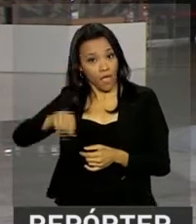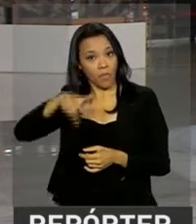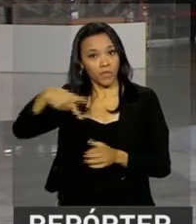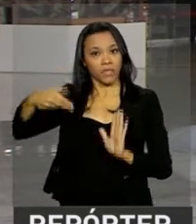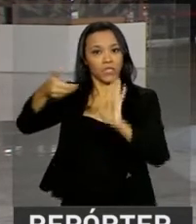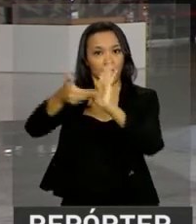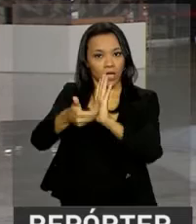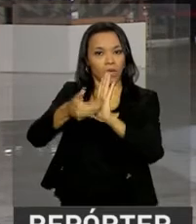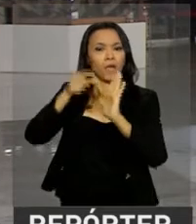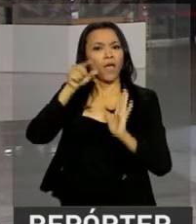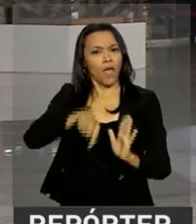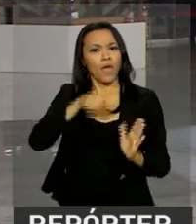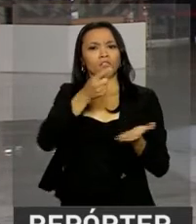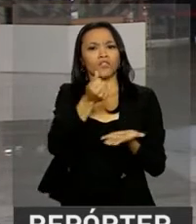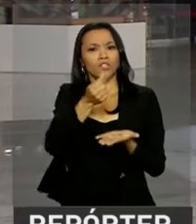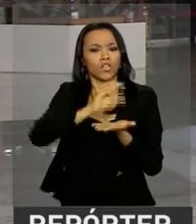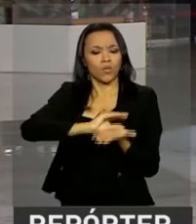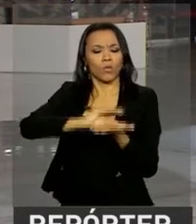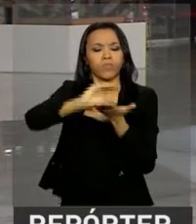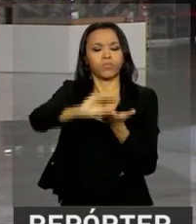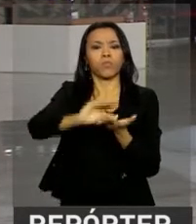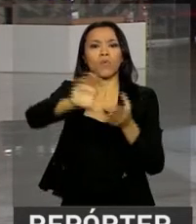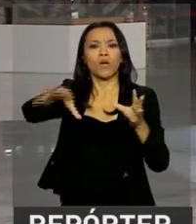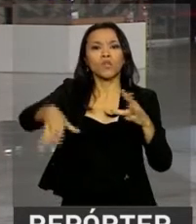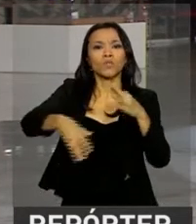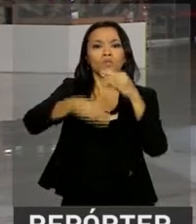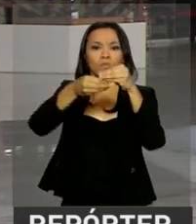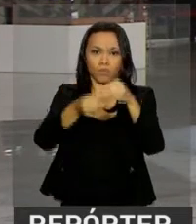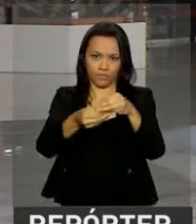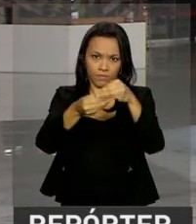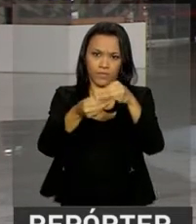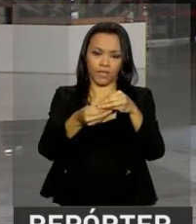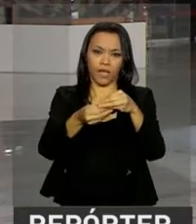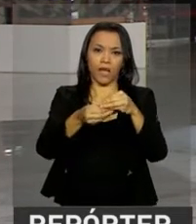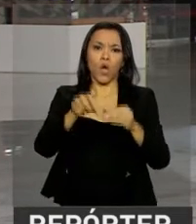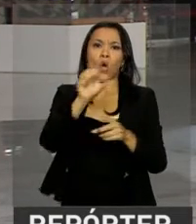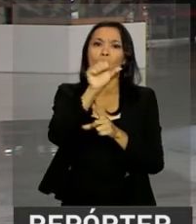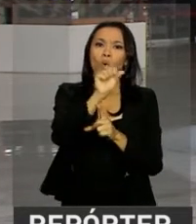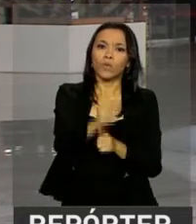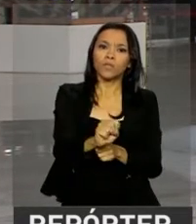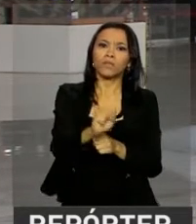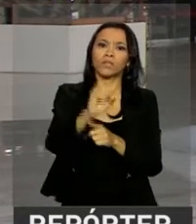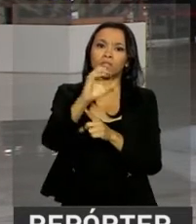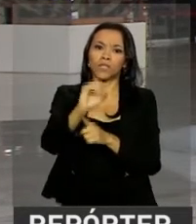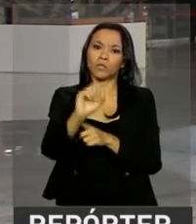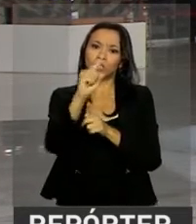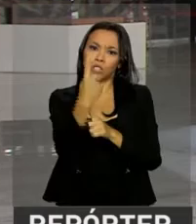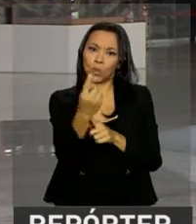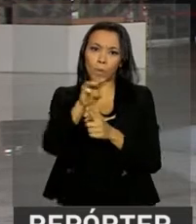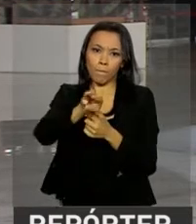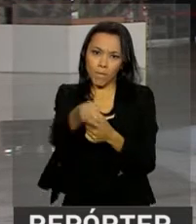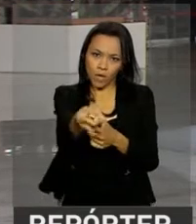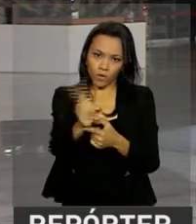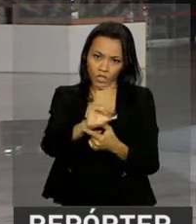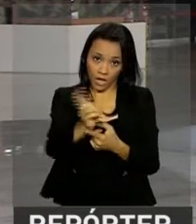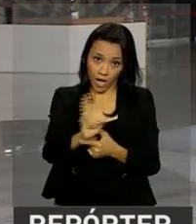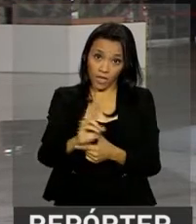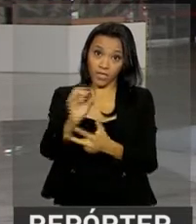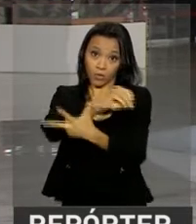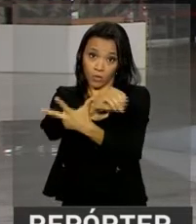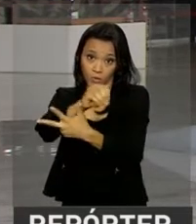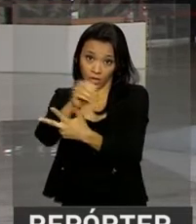e são créditos é suplementares prevê a liberação de 801 milhões de reais para o enem e